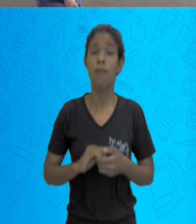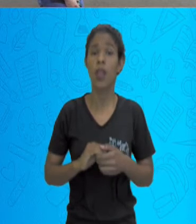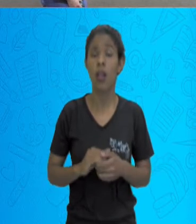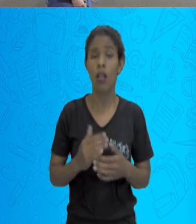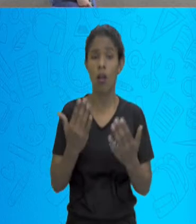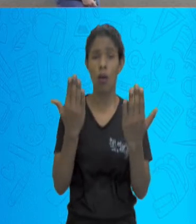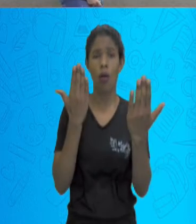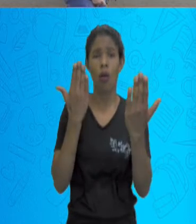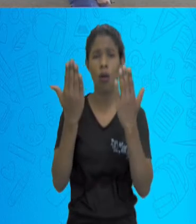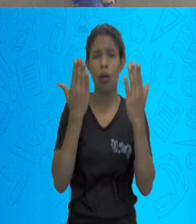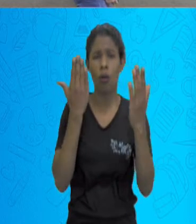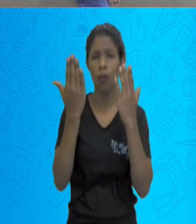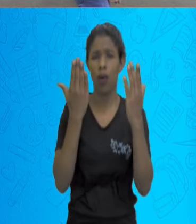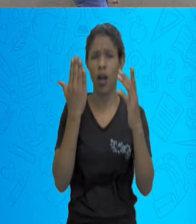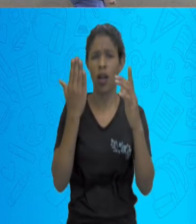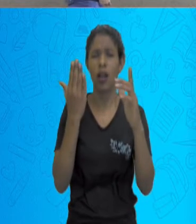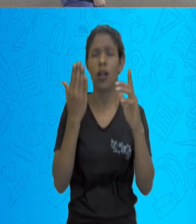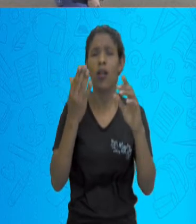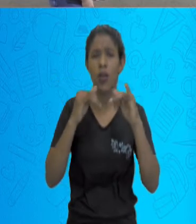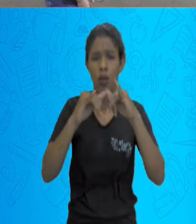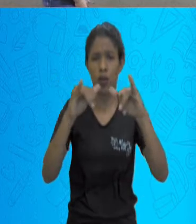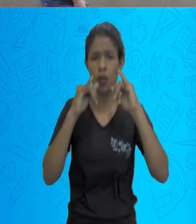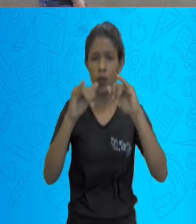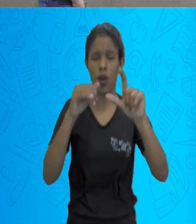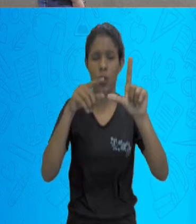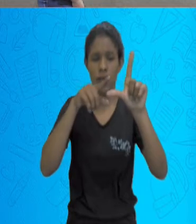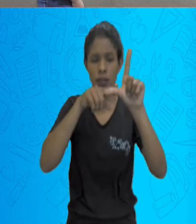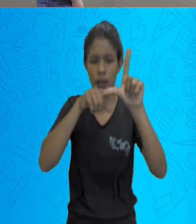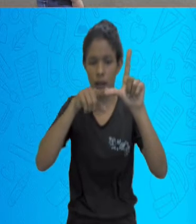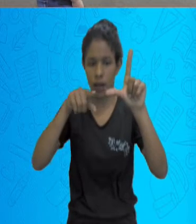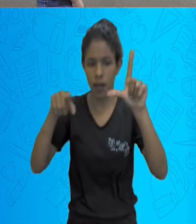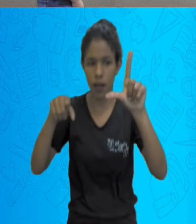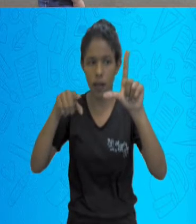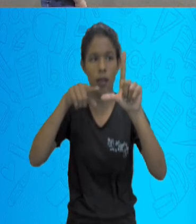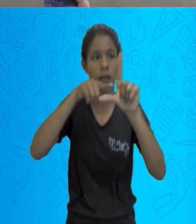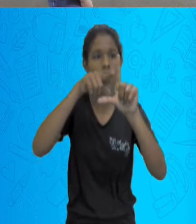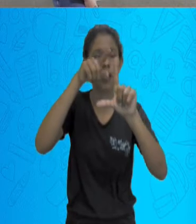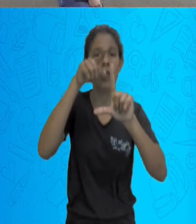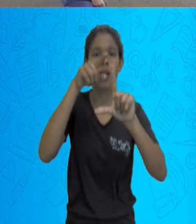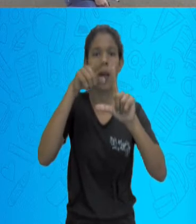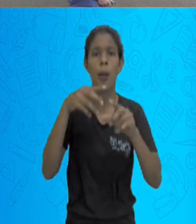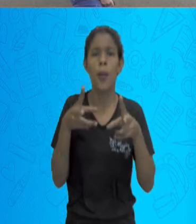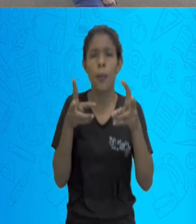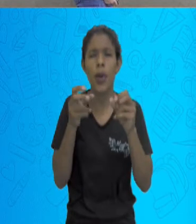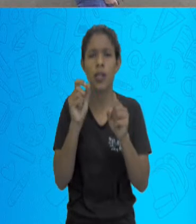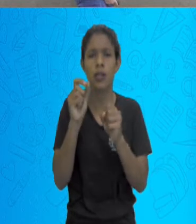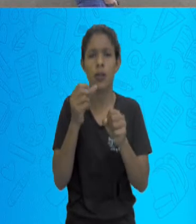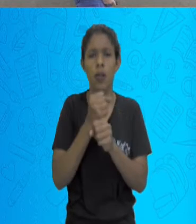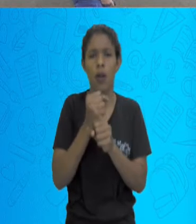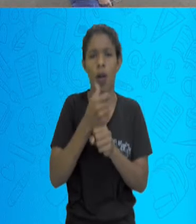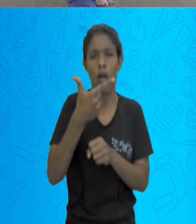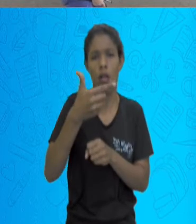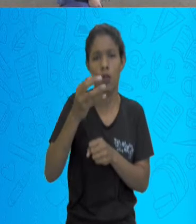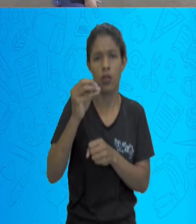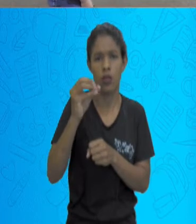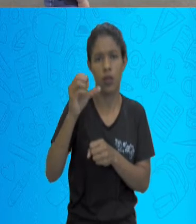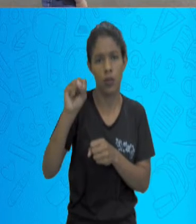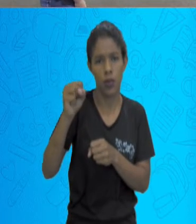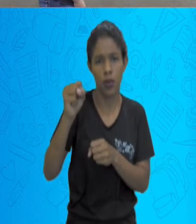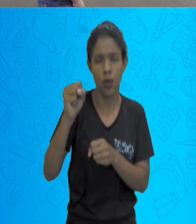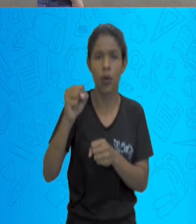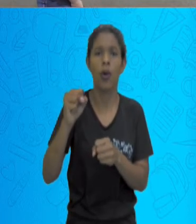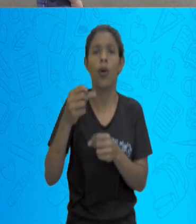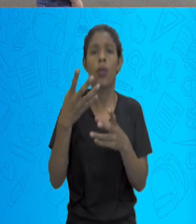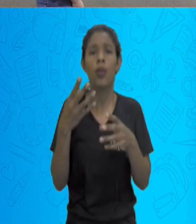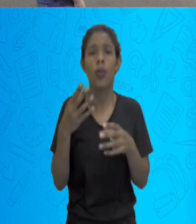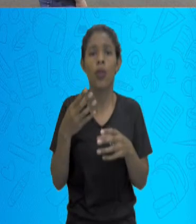Associando as informações dessas duas, verificamos que em 2008 a receita foi de 5.785